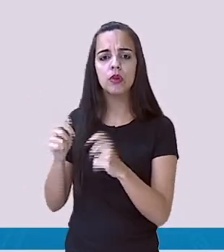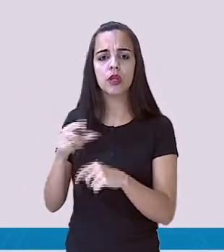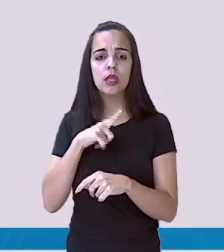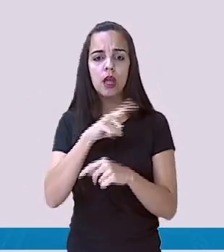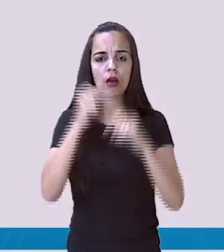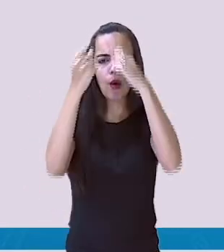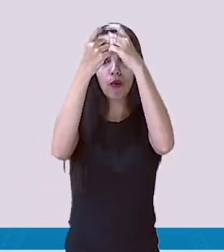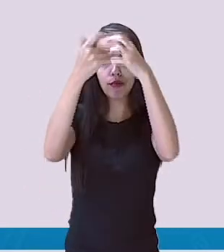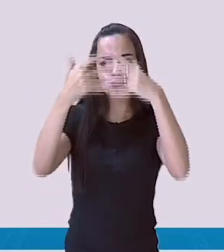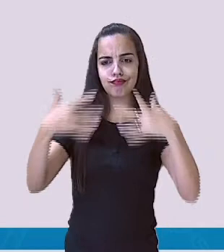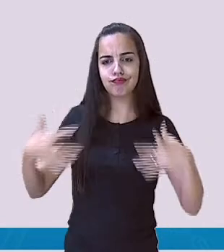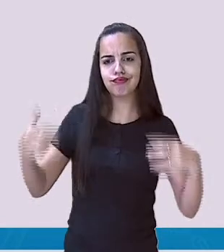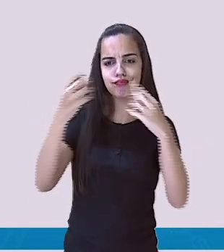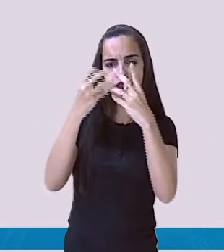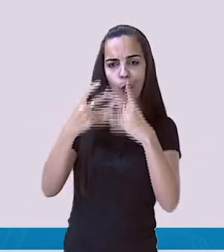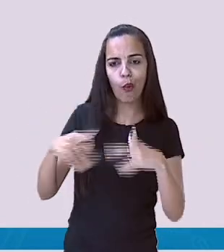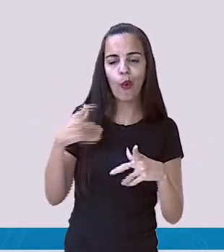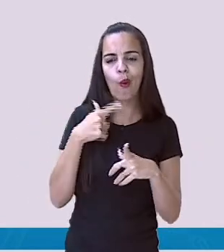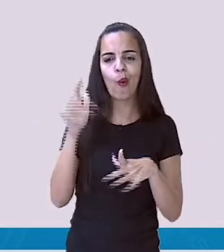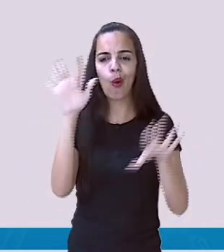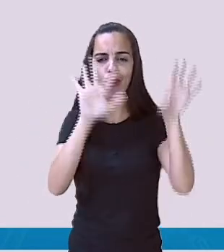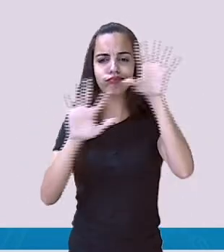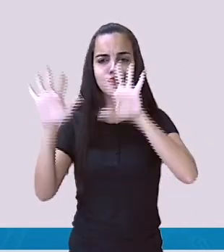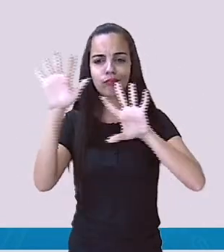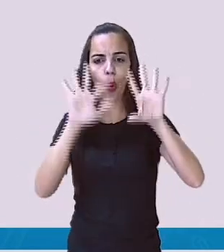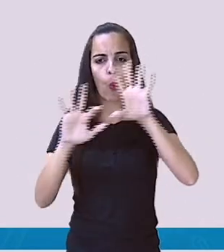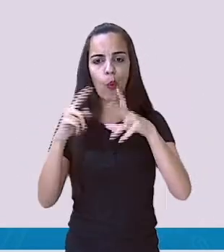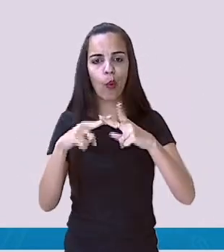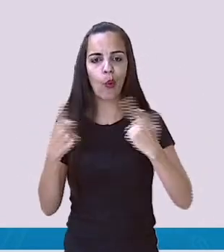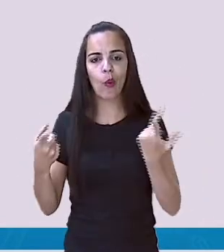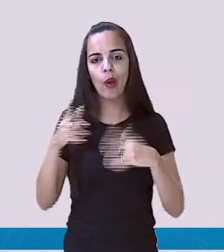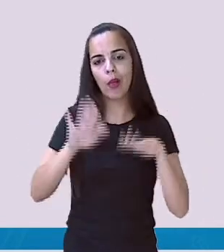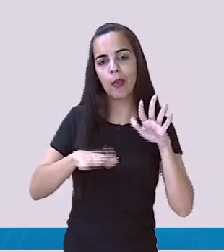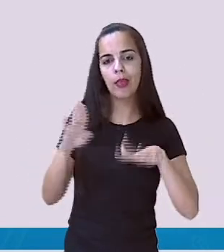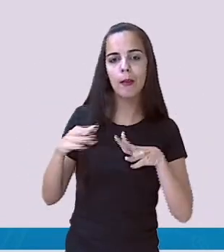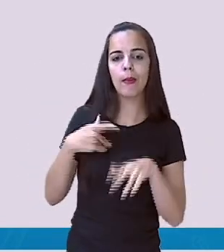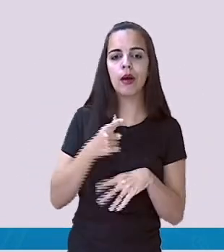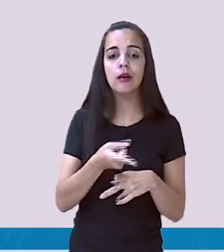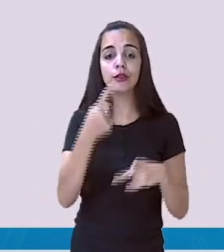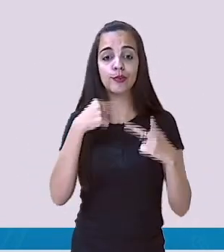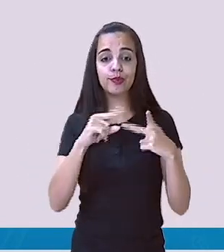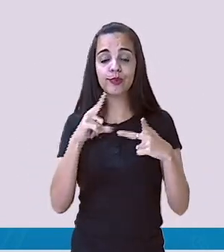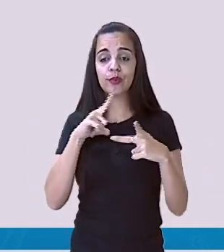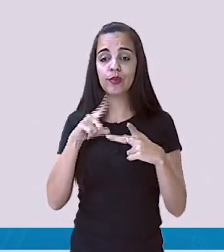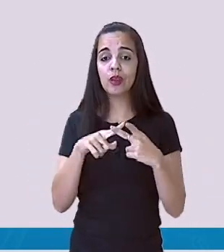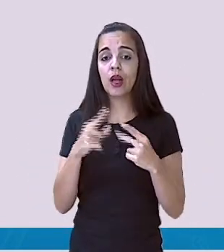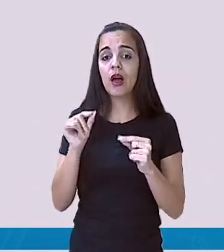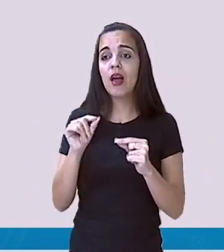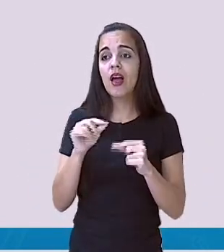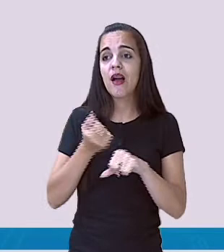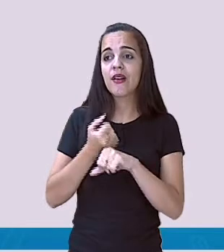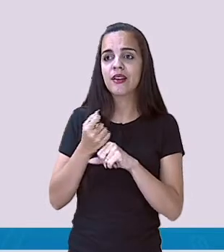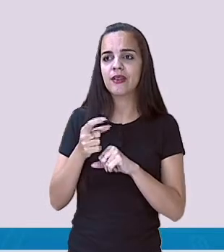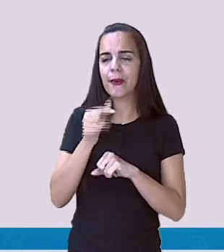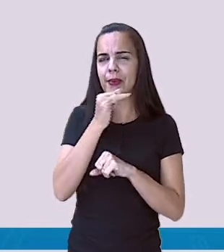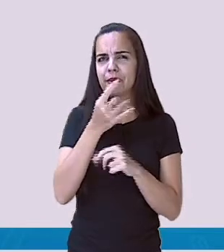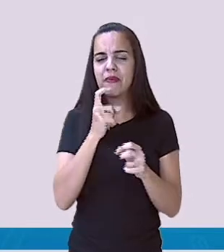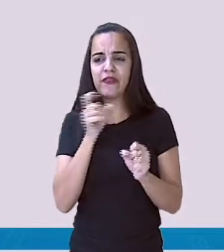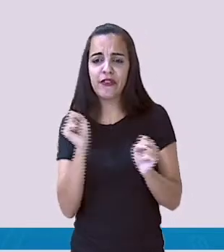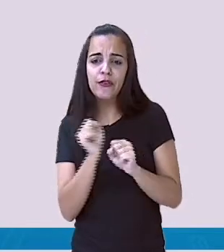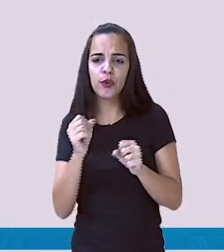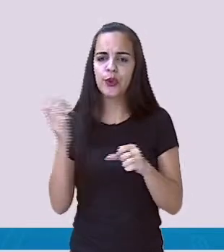do clima, tem influência do relevo, tem influência da vegetação e do solo. Então, a paisagem natural ela não